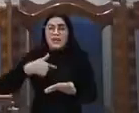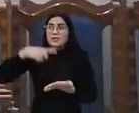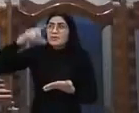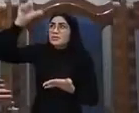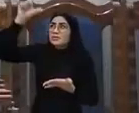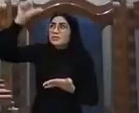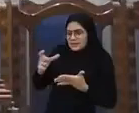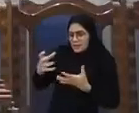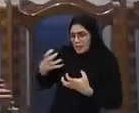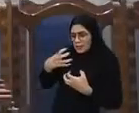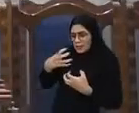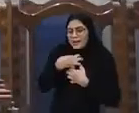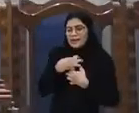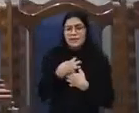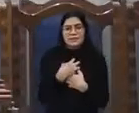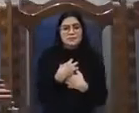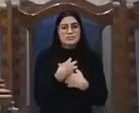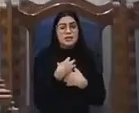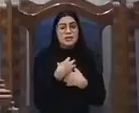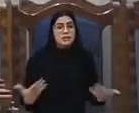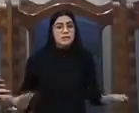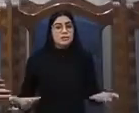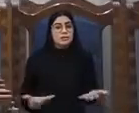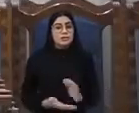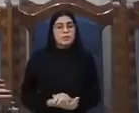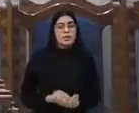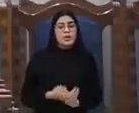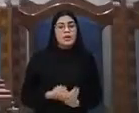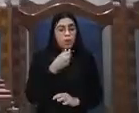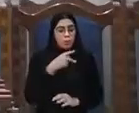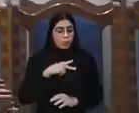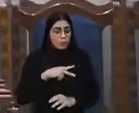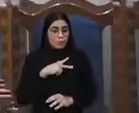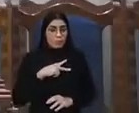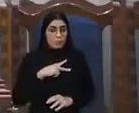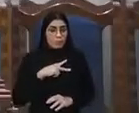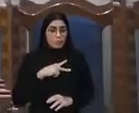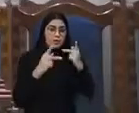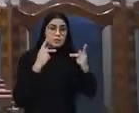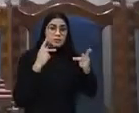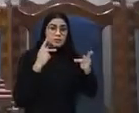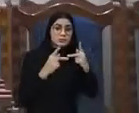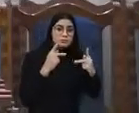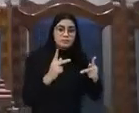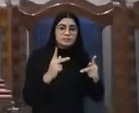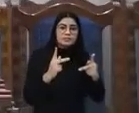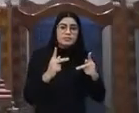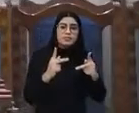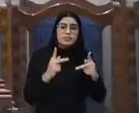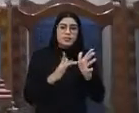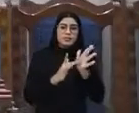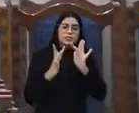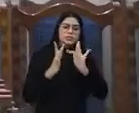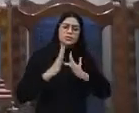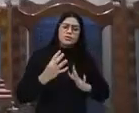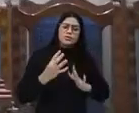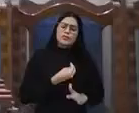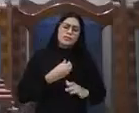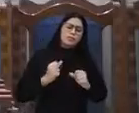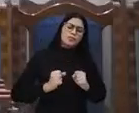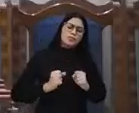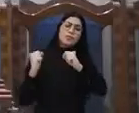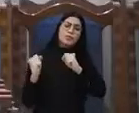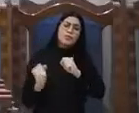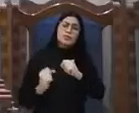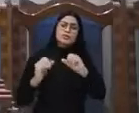dele. Aleluia! Então Paulo pregava um Jesus vivo, poderoso, maravilhoso.